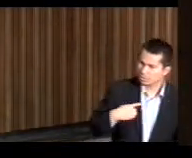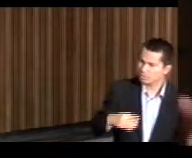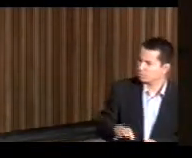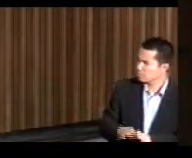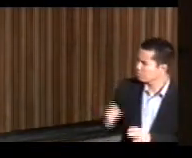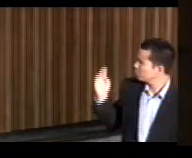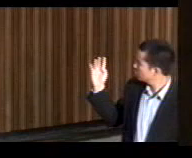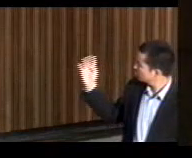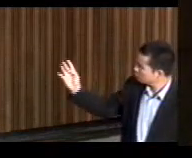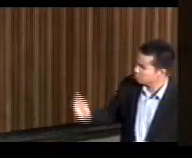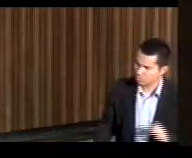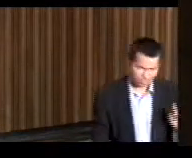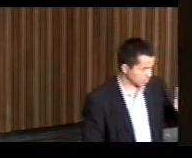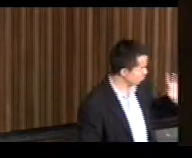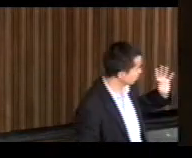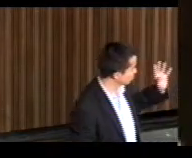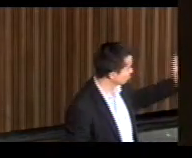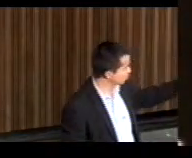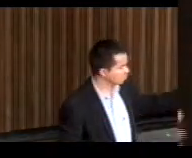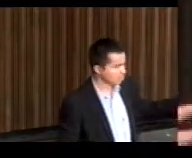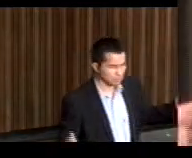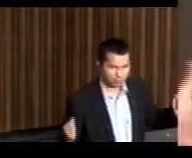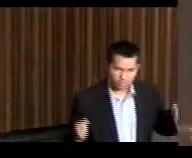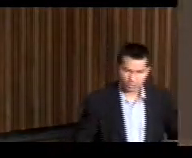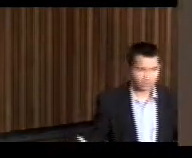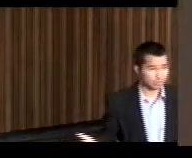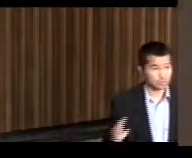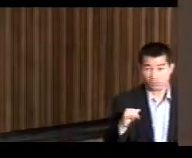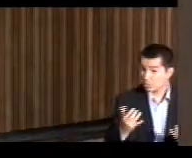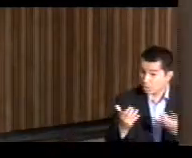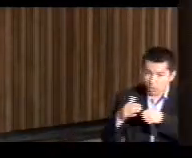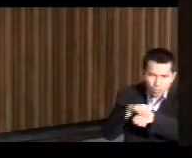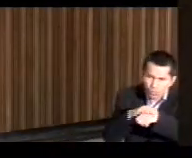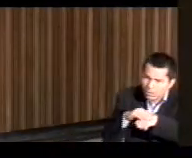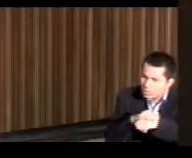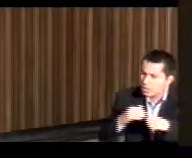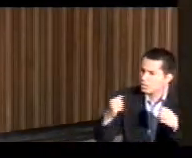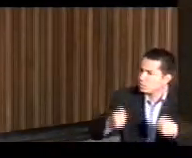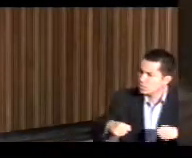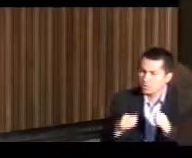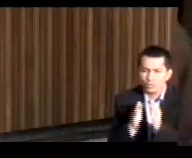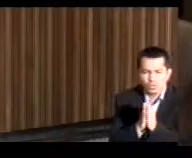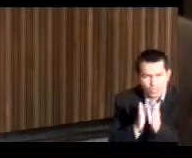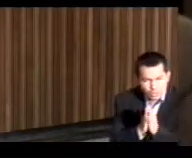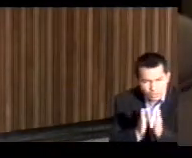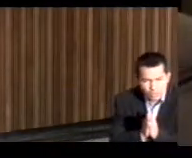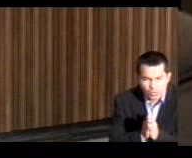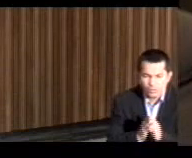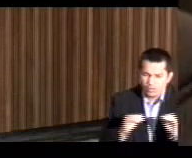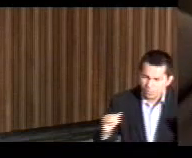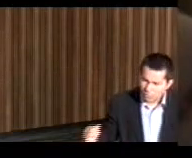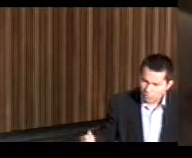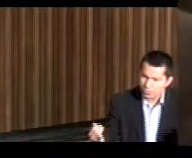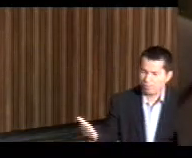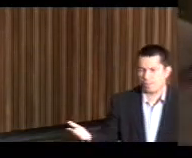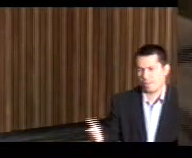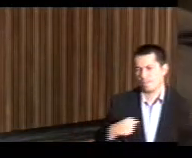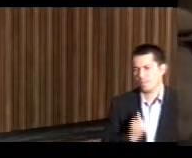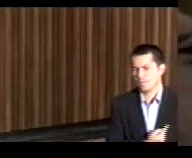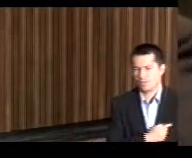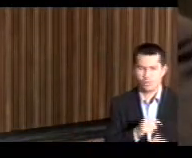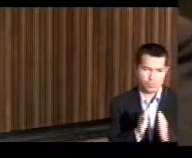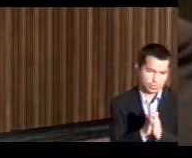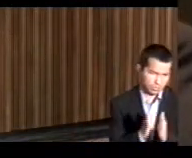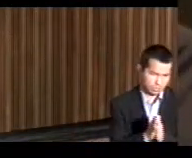Deus fez, como Ele ministrou. Então venham para cá, todos os pastores, todos os diáconos, todos os líderes aqui. Enquanto